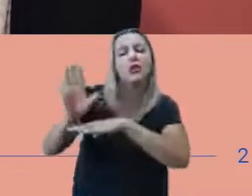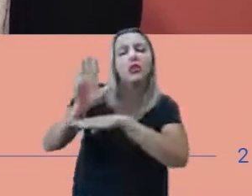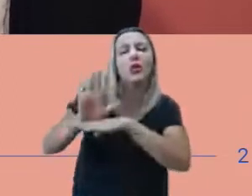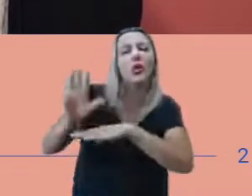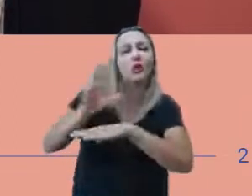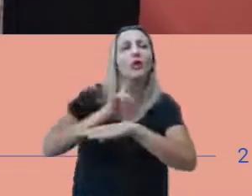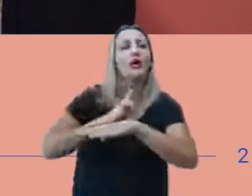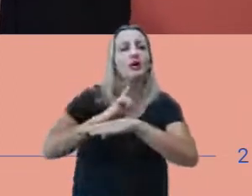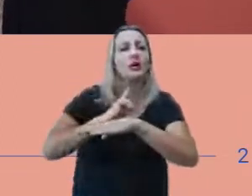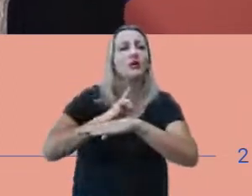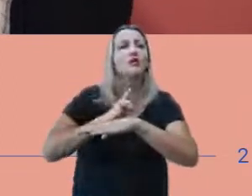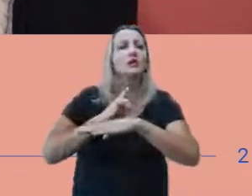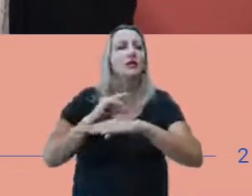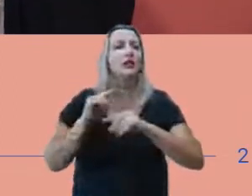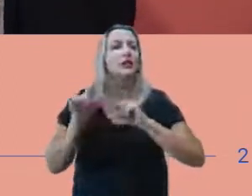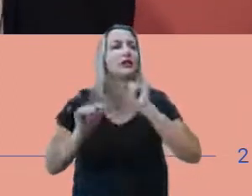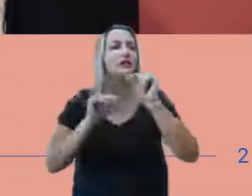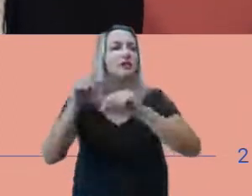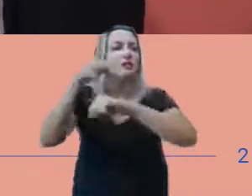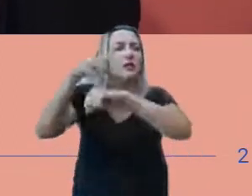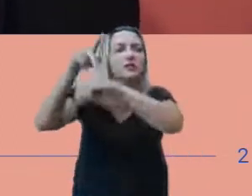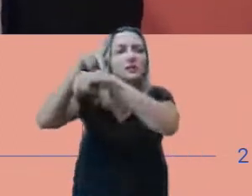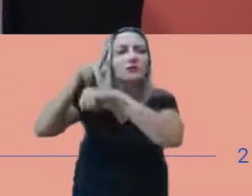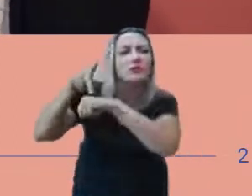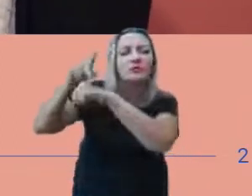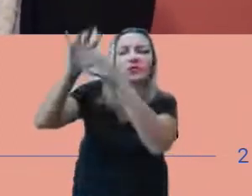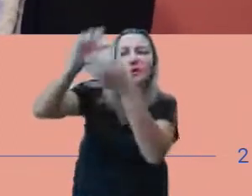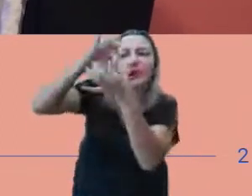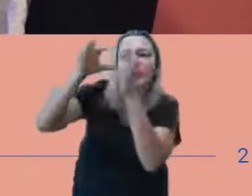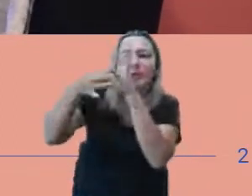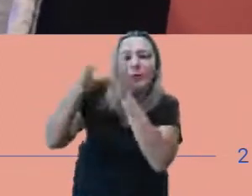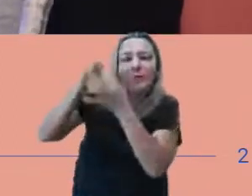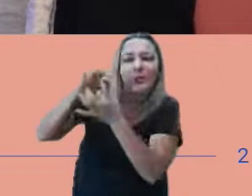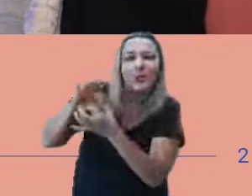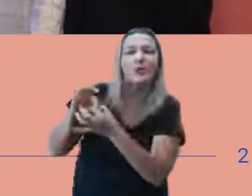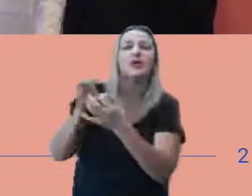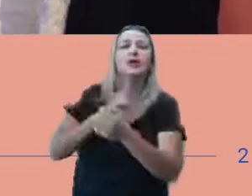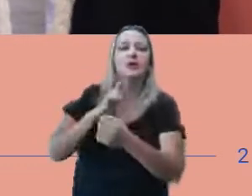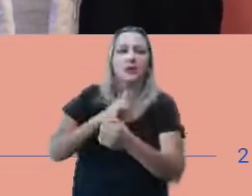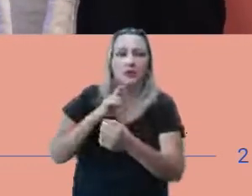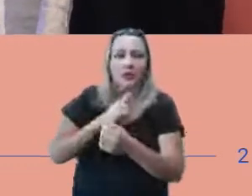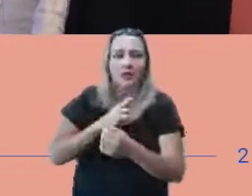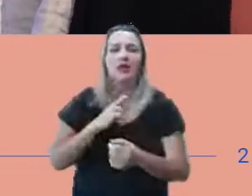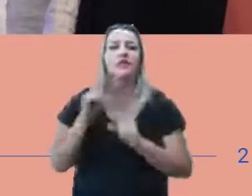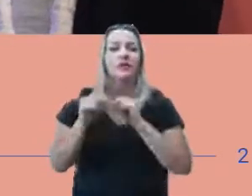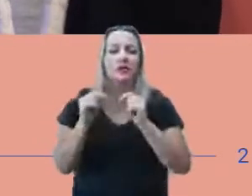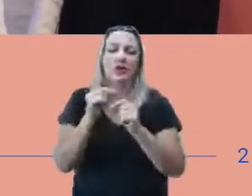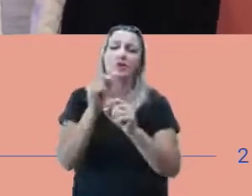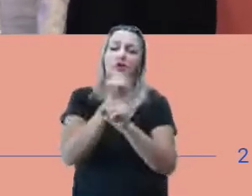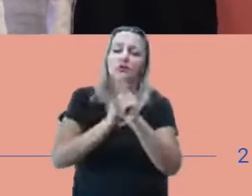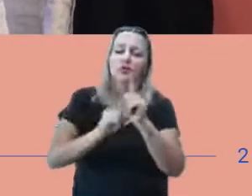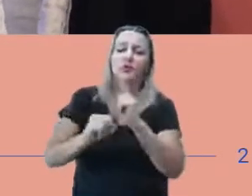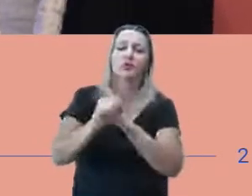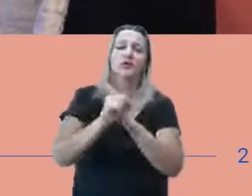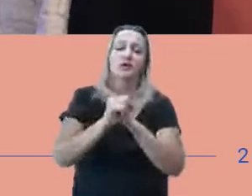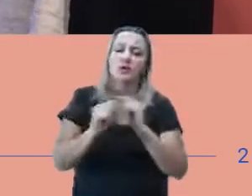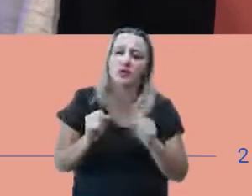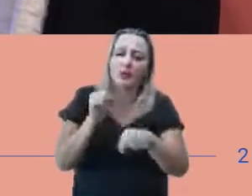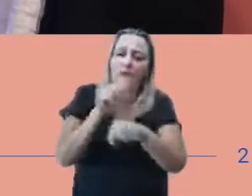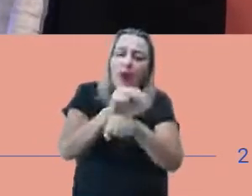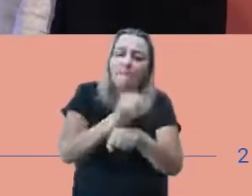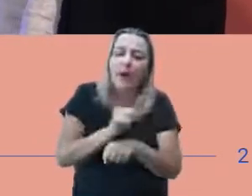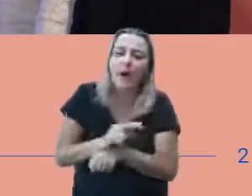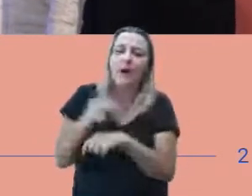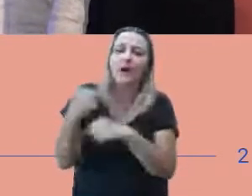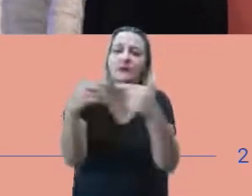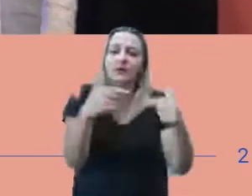suas cadeias produtivas e já começou a ver resultados positivos para a sociedade em termos de geração de emprego em termos